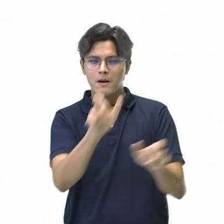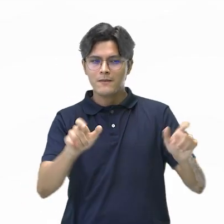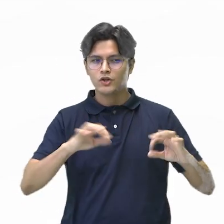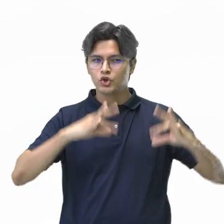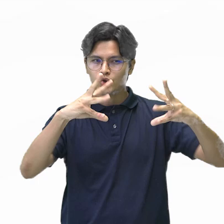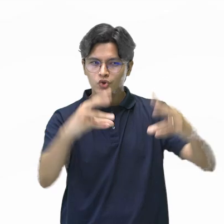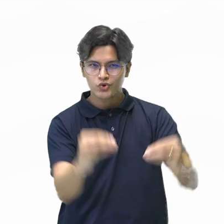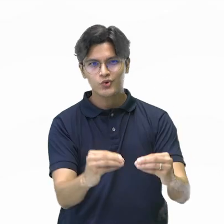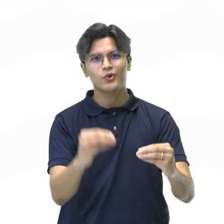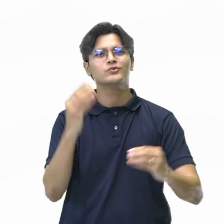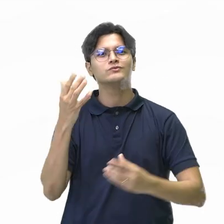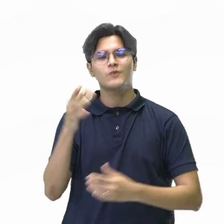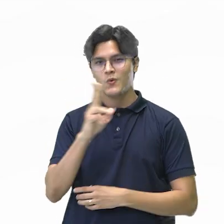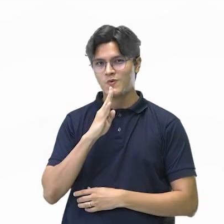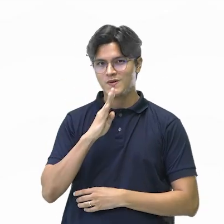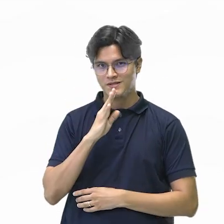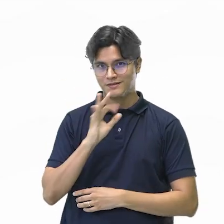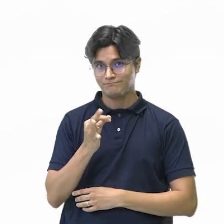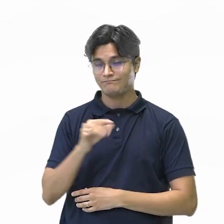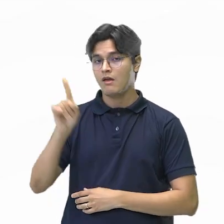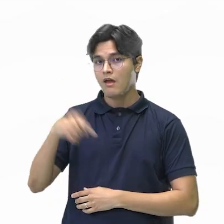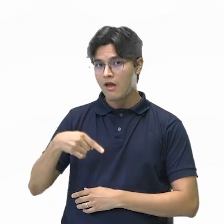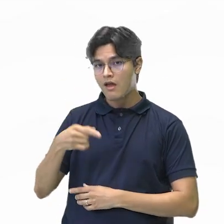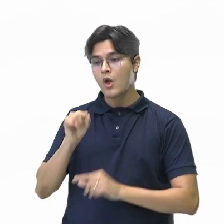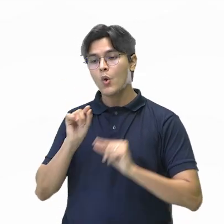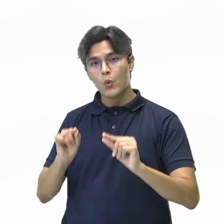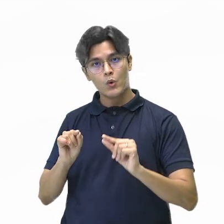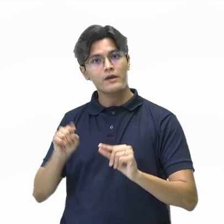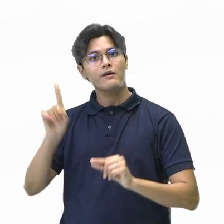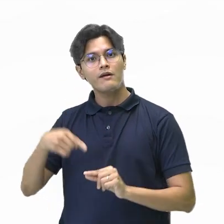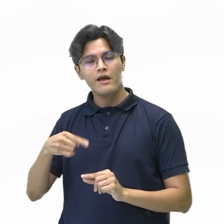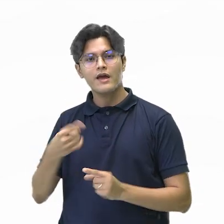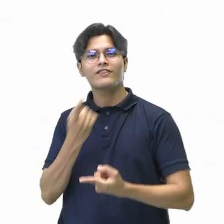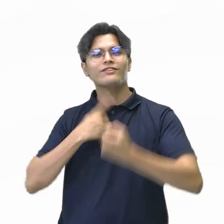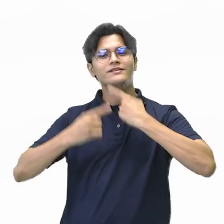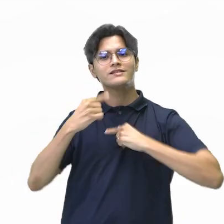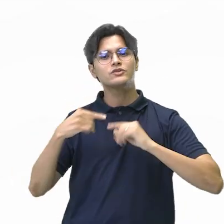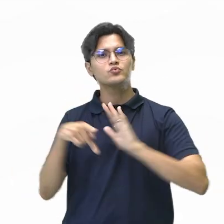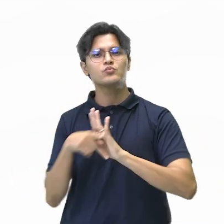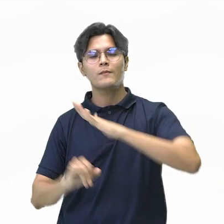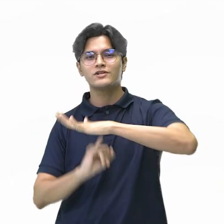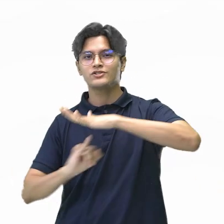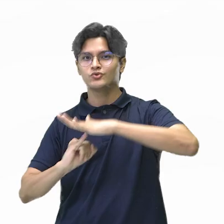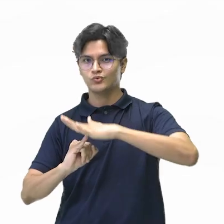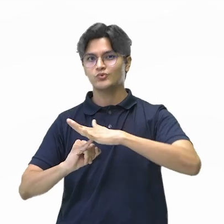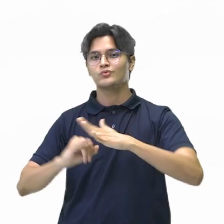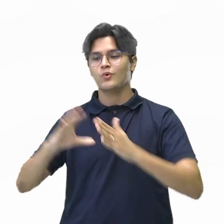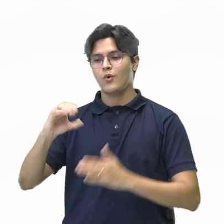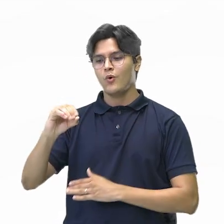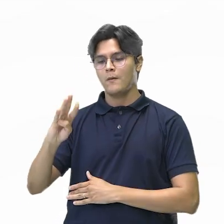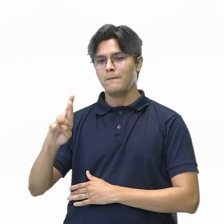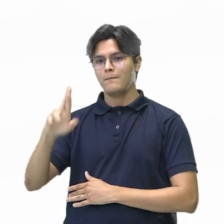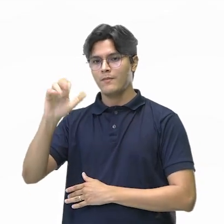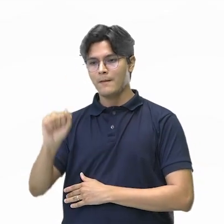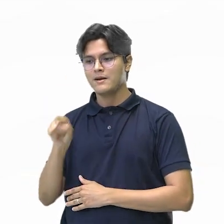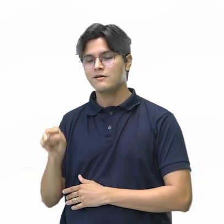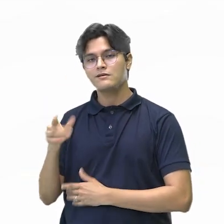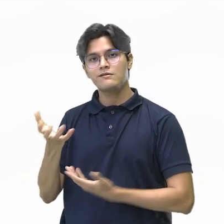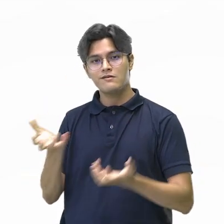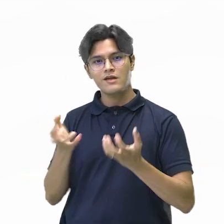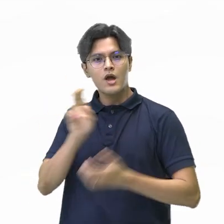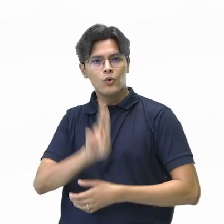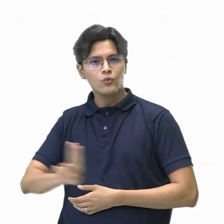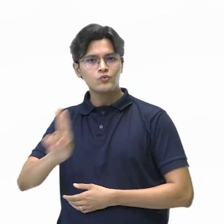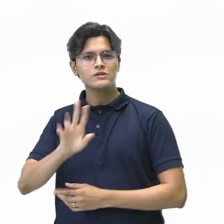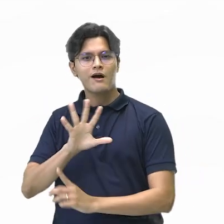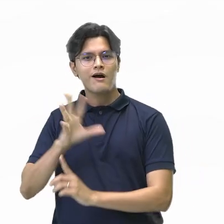do Instituto Cobra, usar a arte como veículo para impulsionar as causas